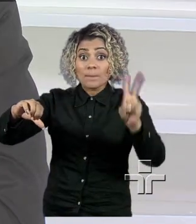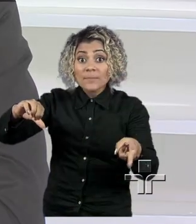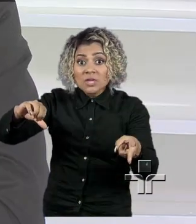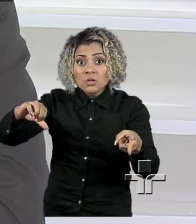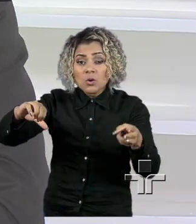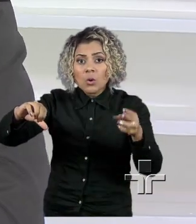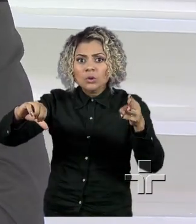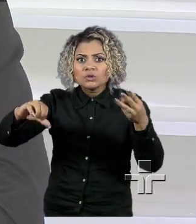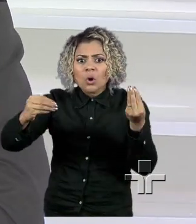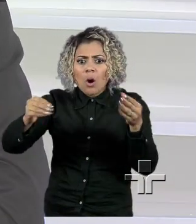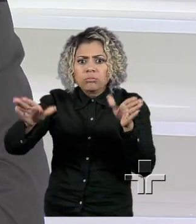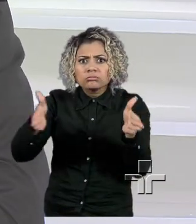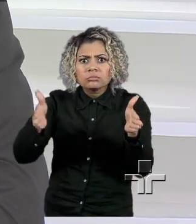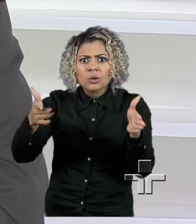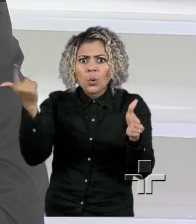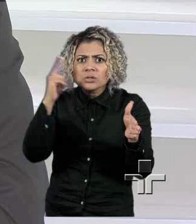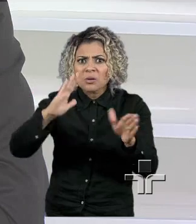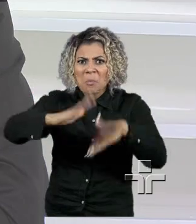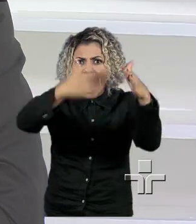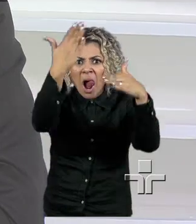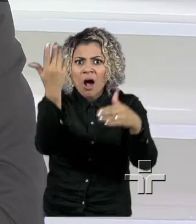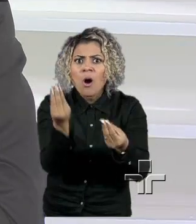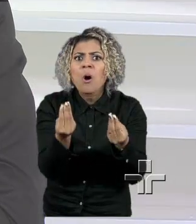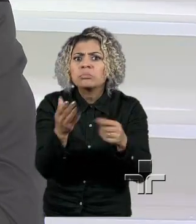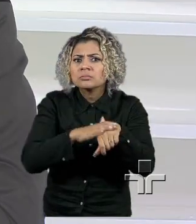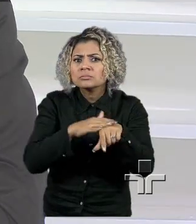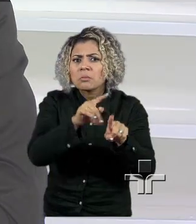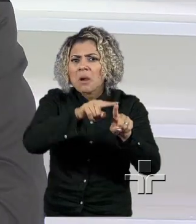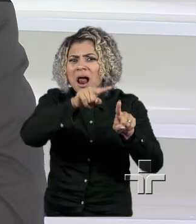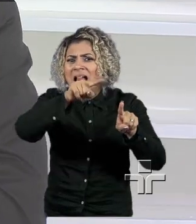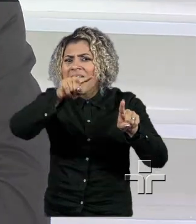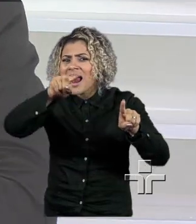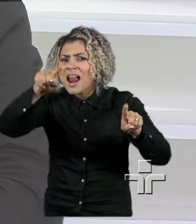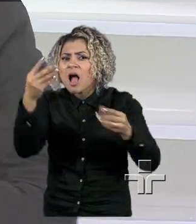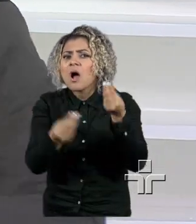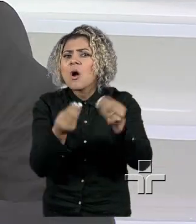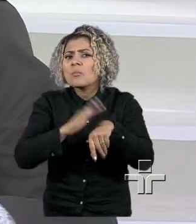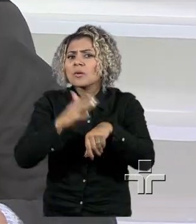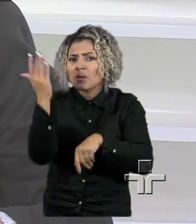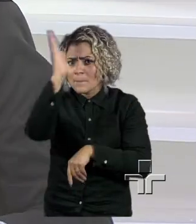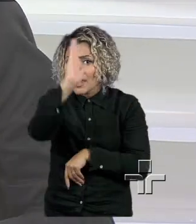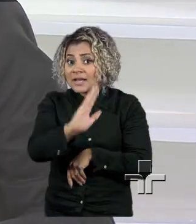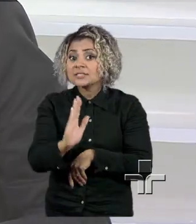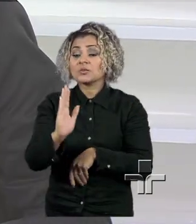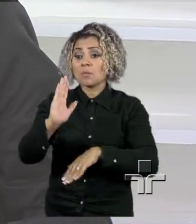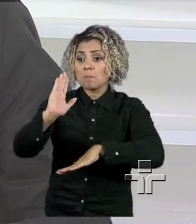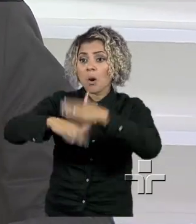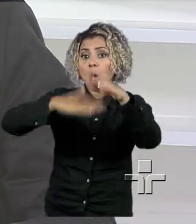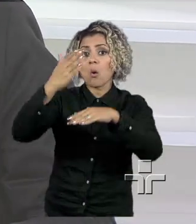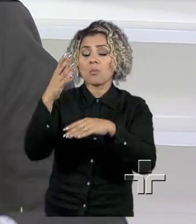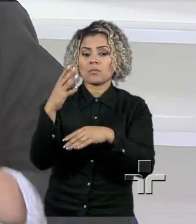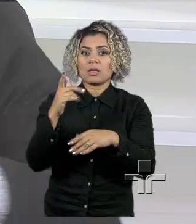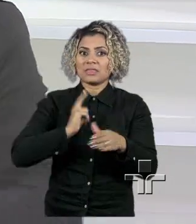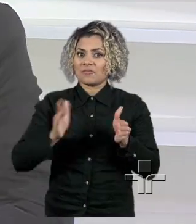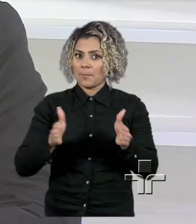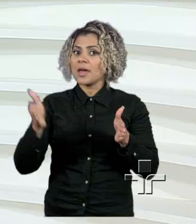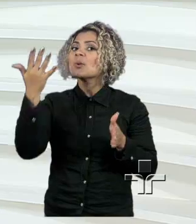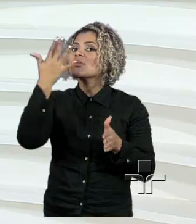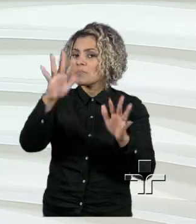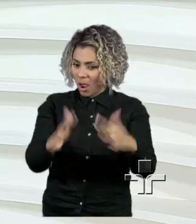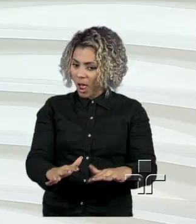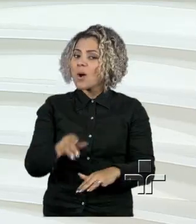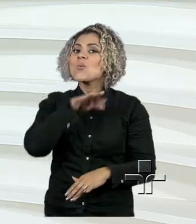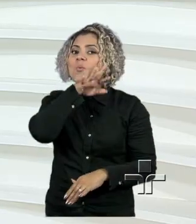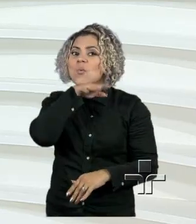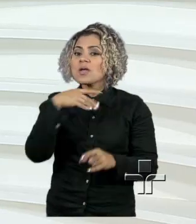você fez isso, né? Aliás, qual foi o motor do crescimento nesse período em que o Brasil passou por momentos terríveis, né? Inclusive com a